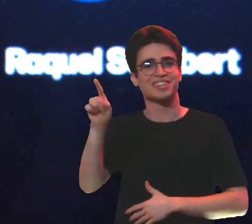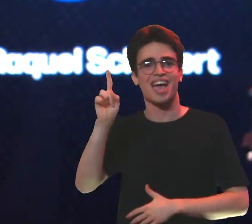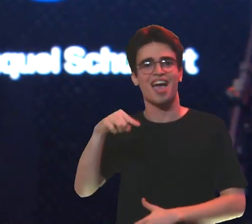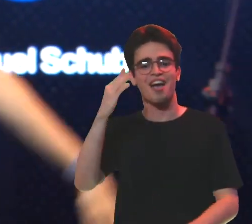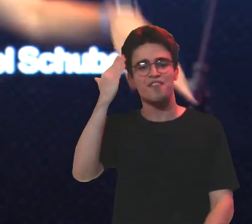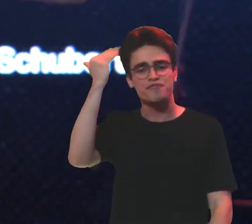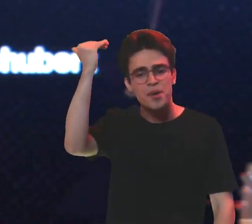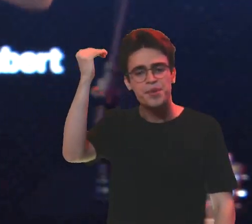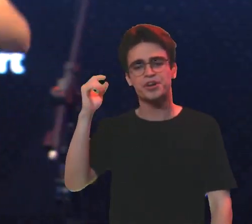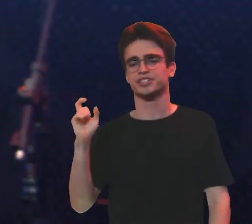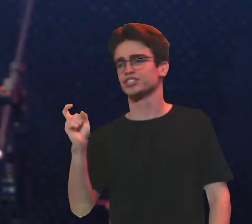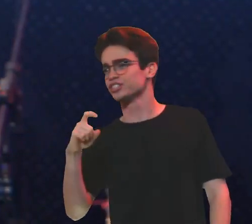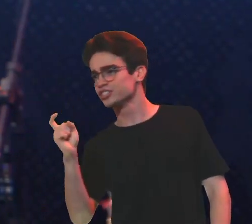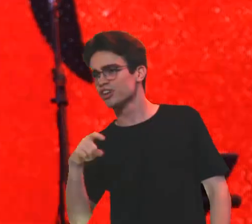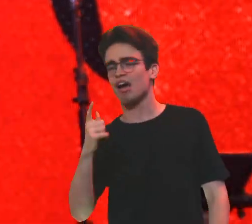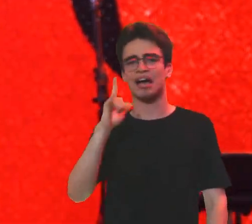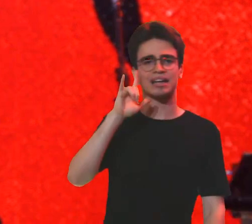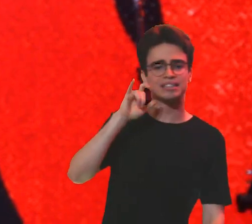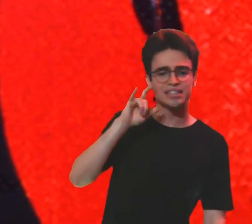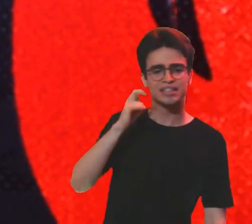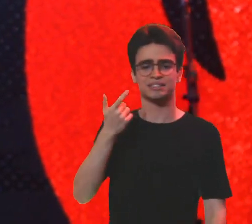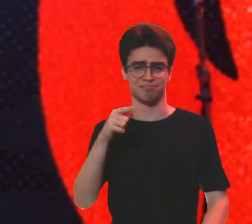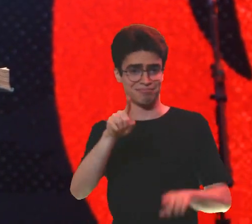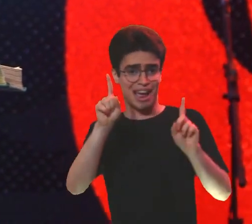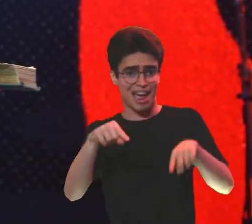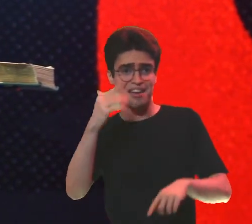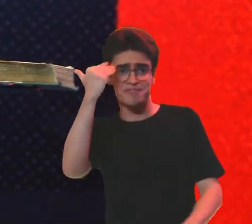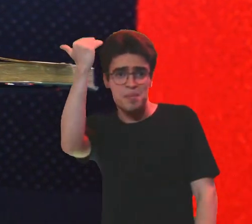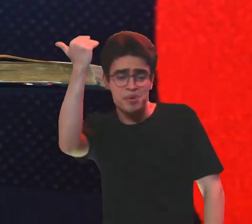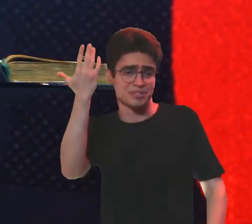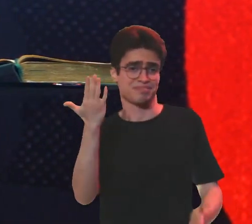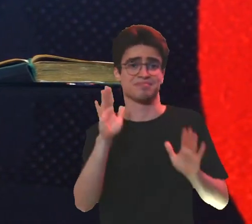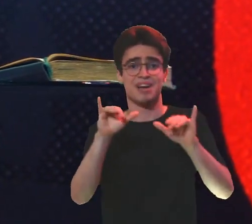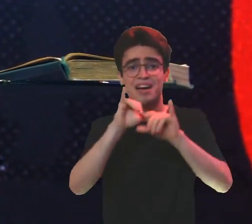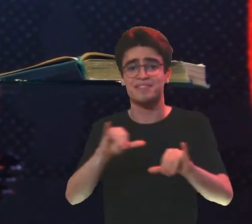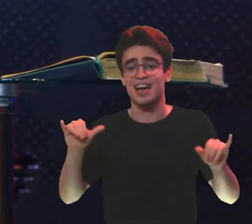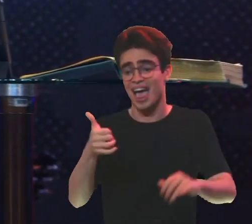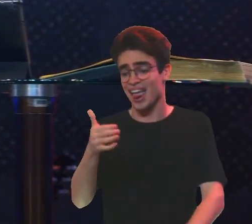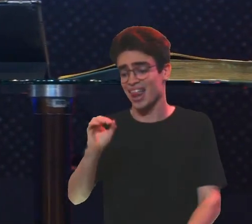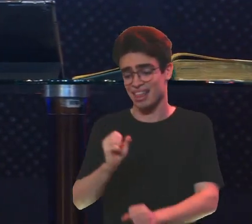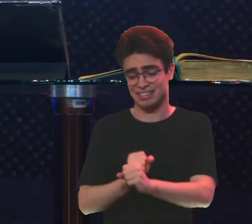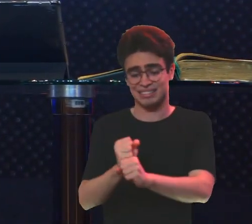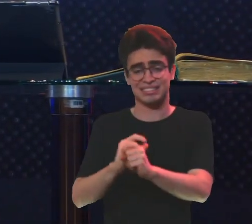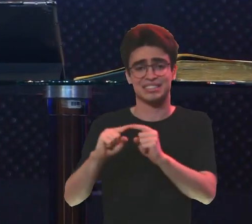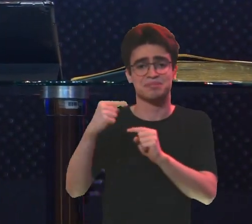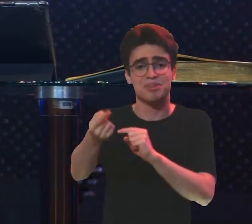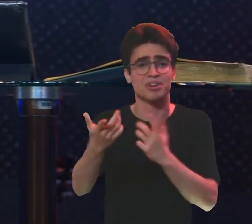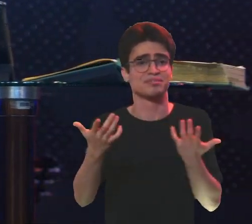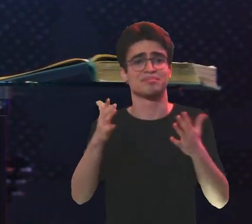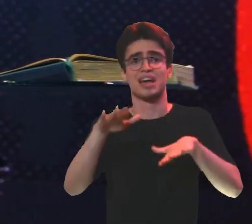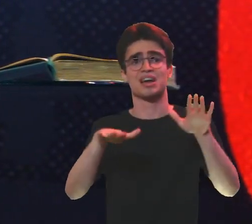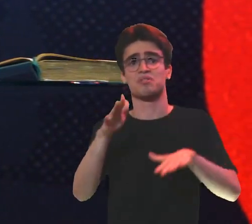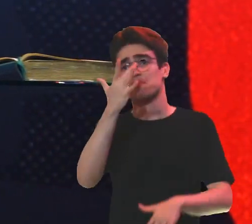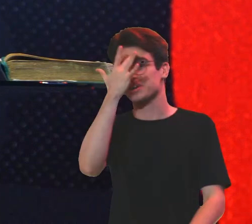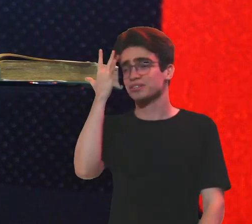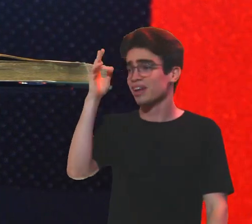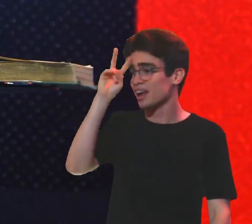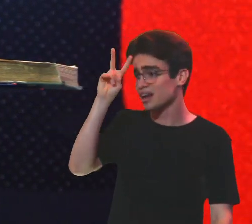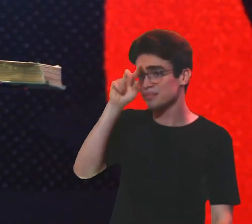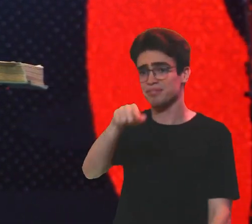aí no TikTok ou no Instagram. Você pode até ser, mas deixa eu te falar uma coisa. Daqui 10 anos, talvez vai ter gente que nem vai lembrar de